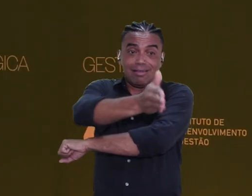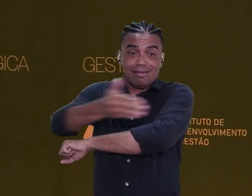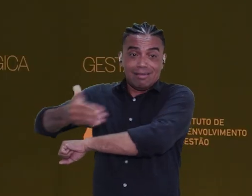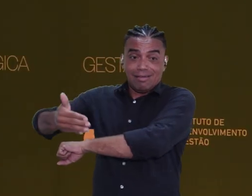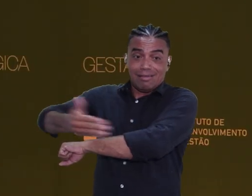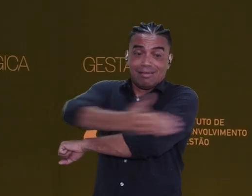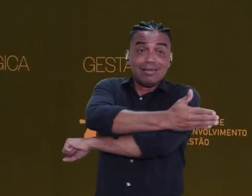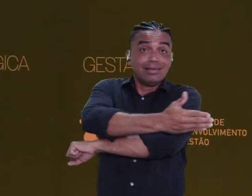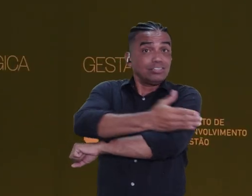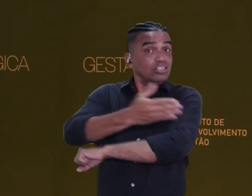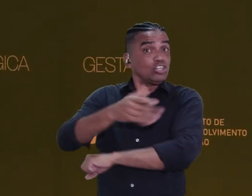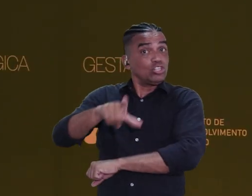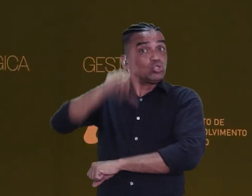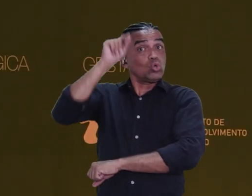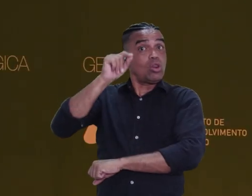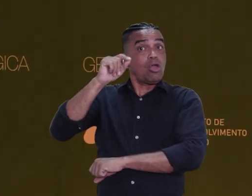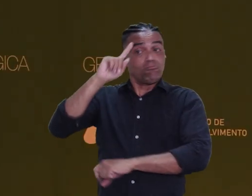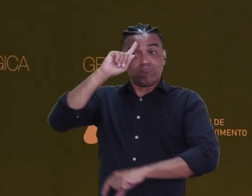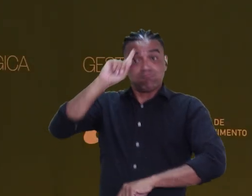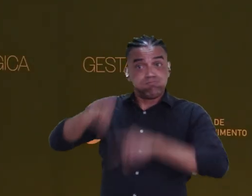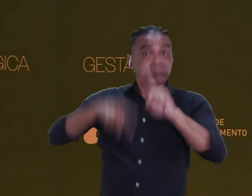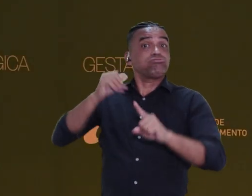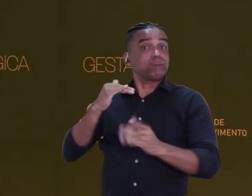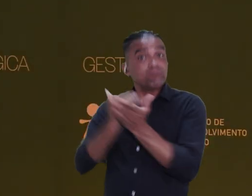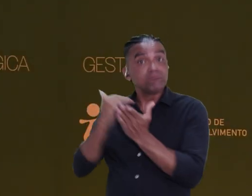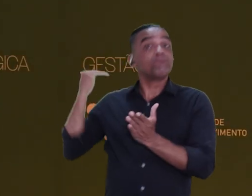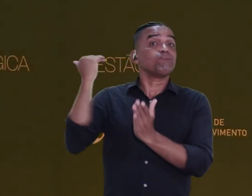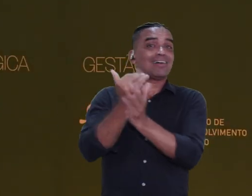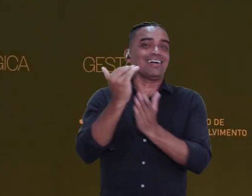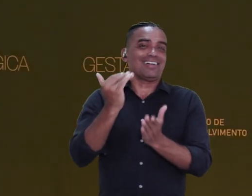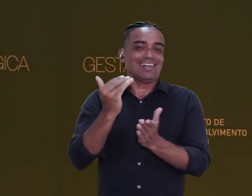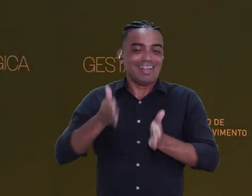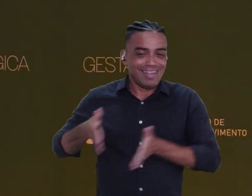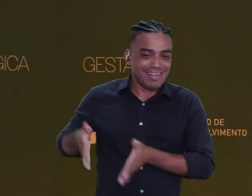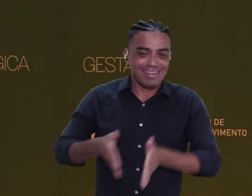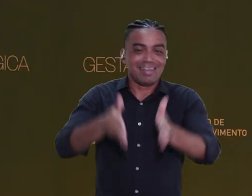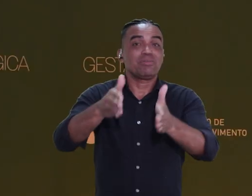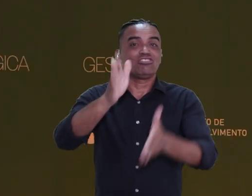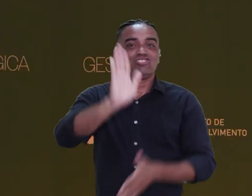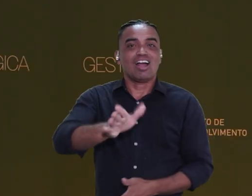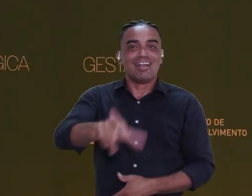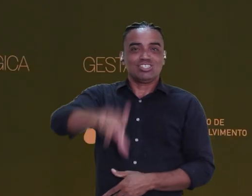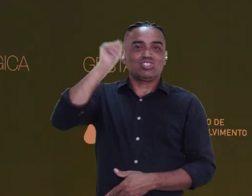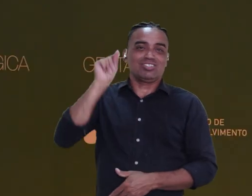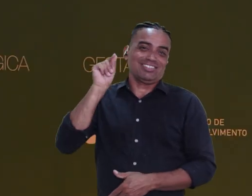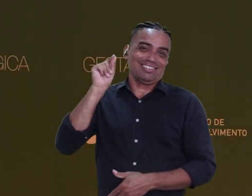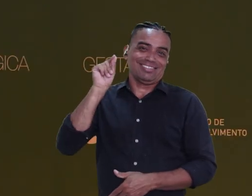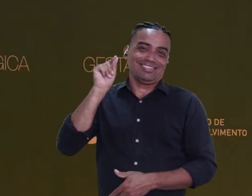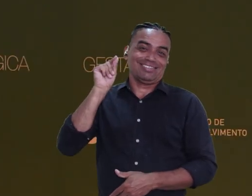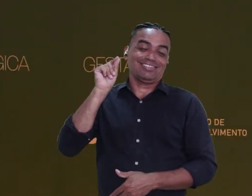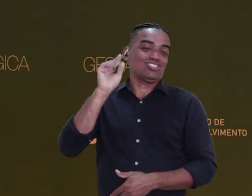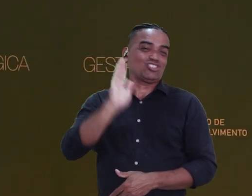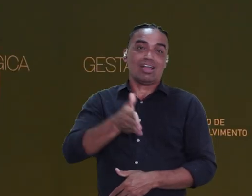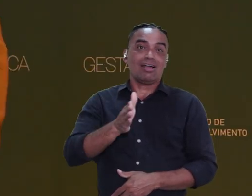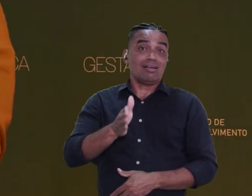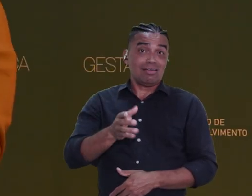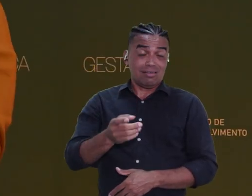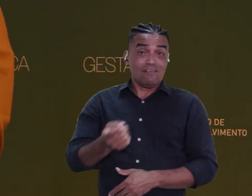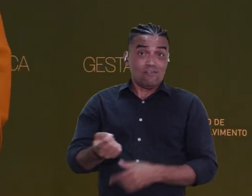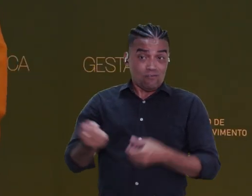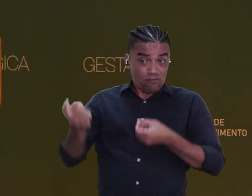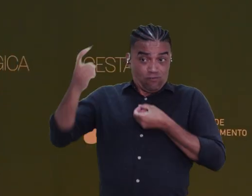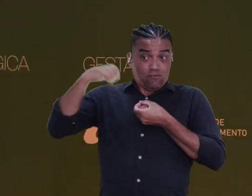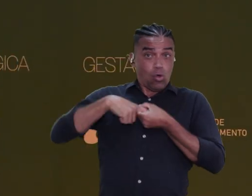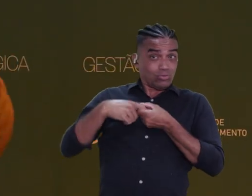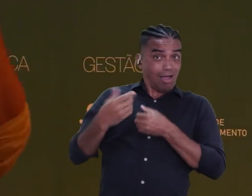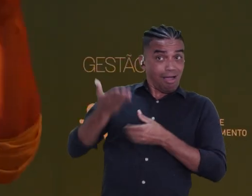gente escolheu seguir adiante nesse caminho, vou partir desse pressuposto, já é um caminho escolhido. Não